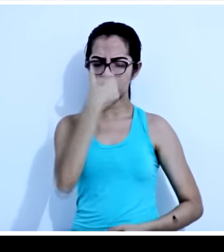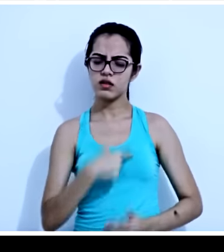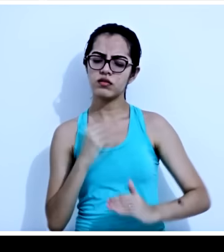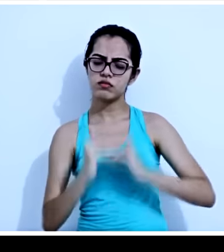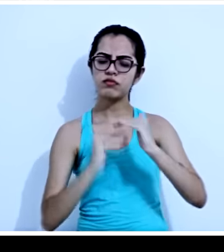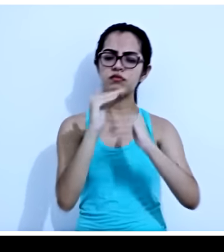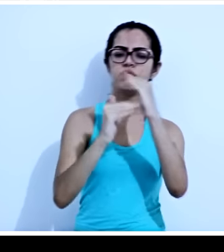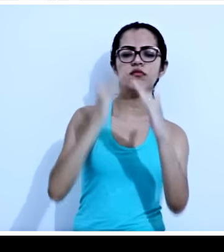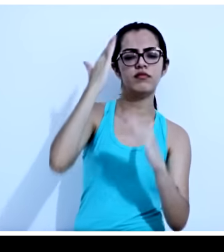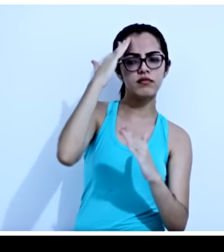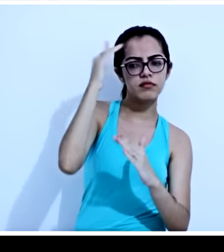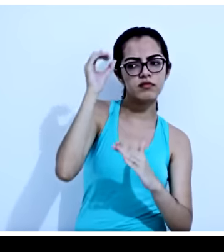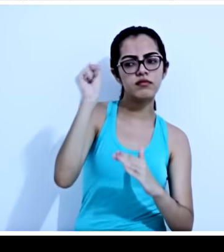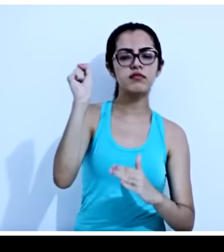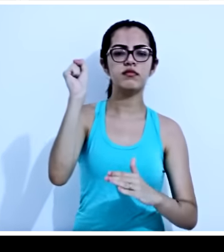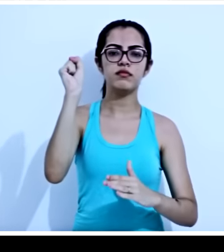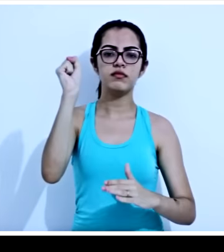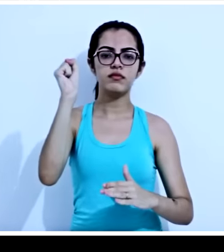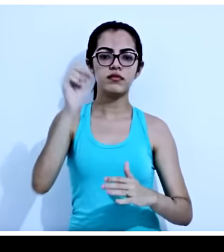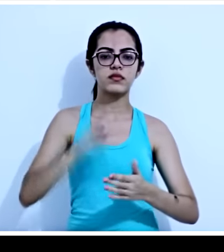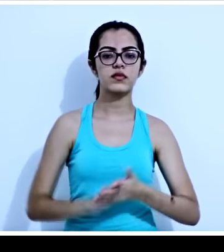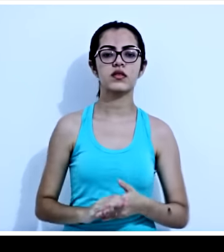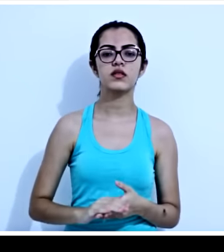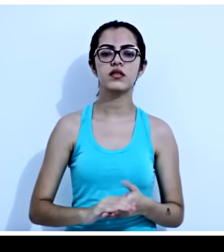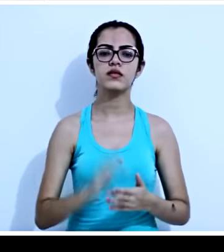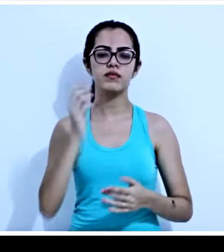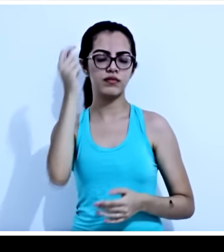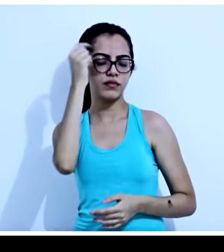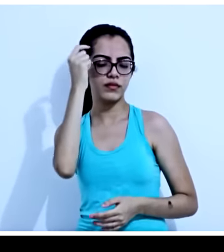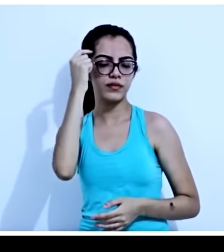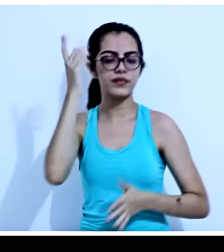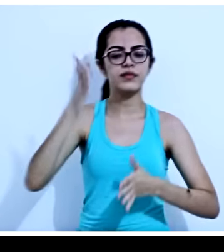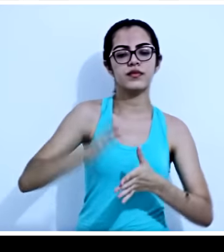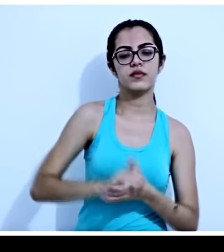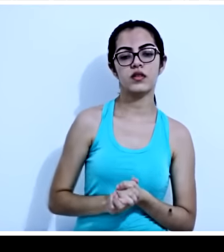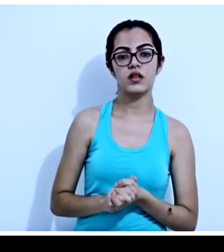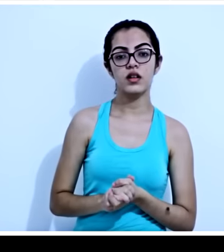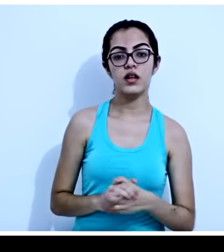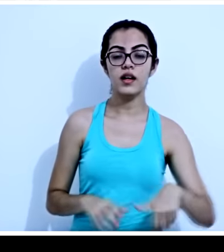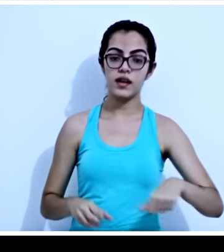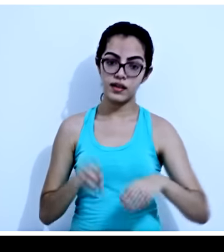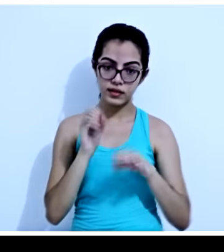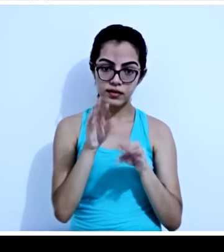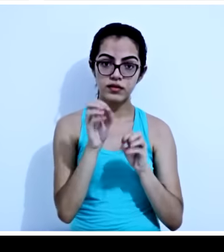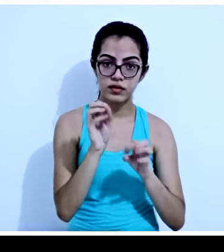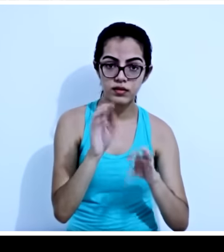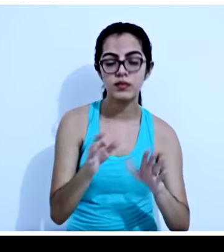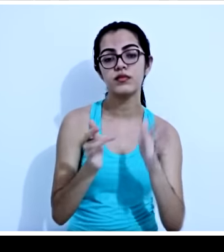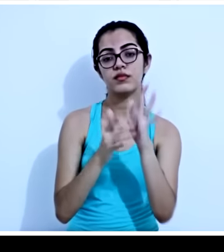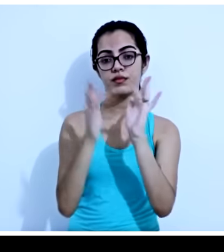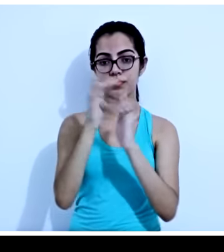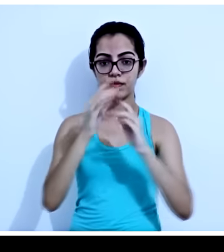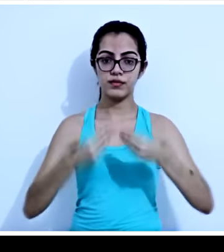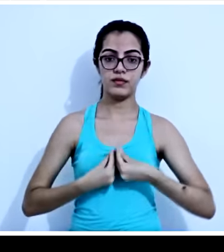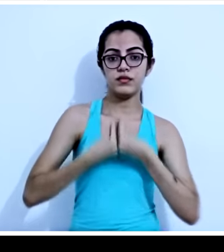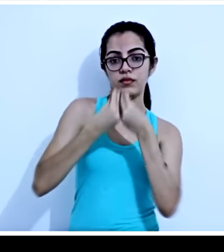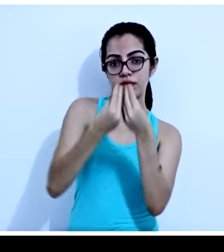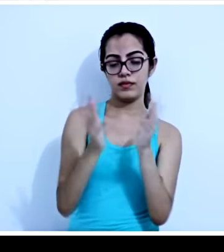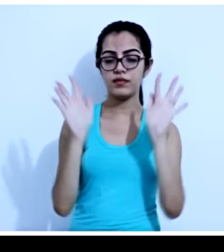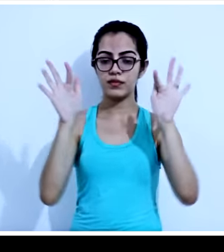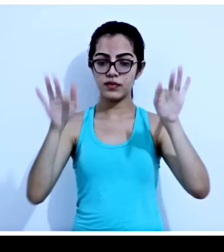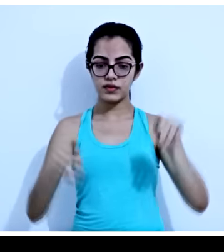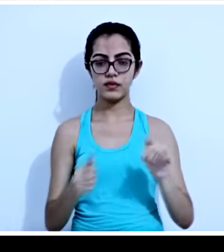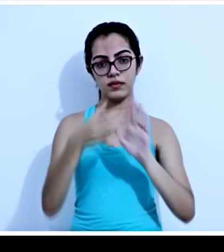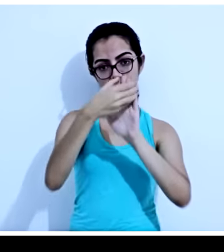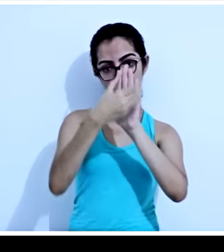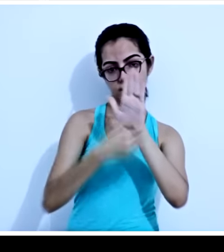construtores sábios, sejam construtores prudentes. Esta é a mensagem que Jesus traz no final do